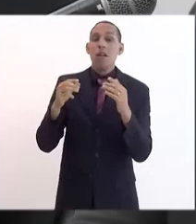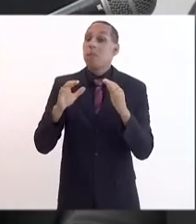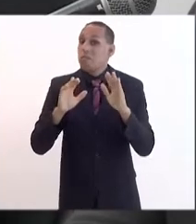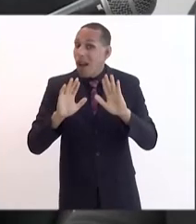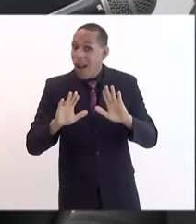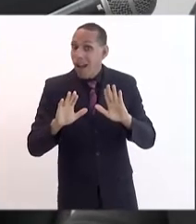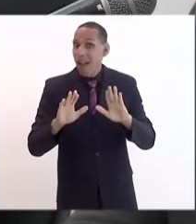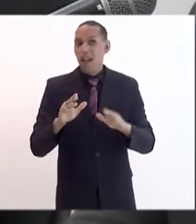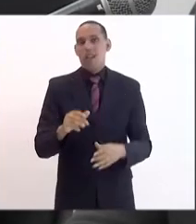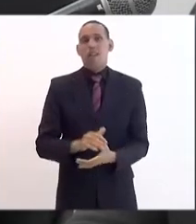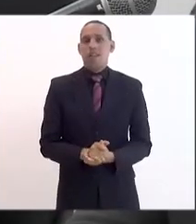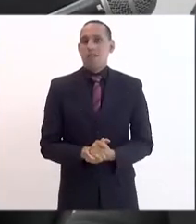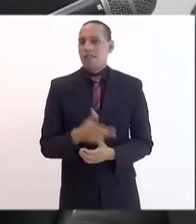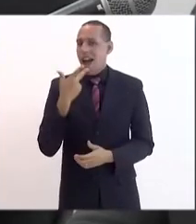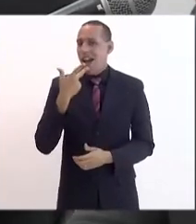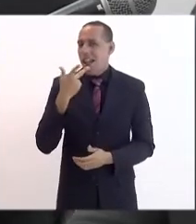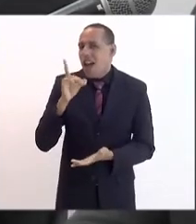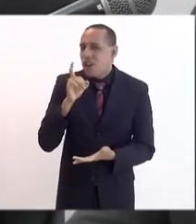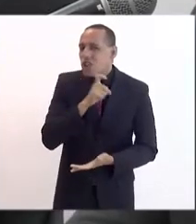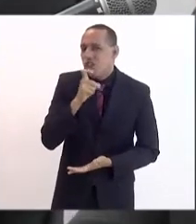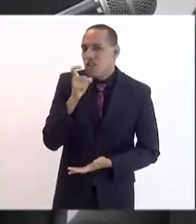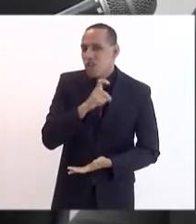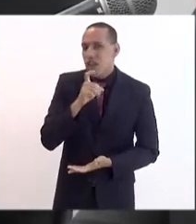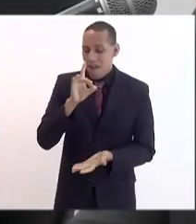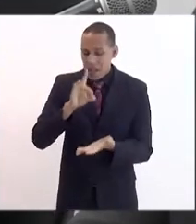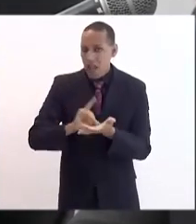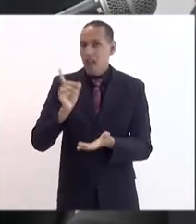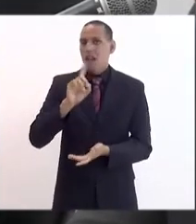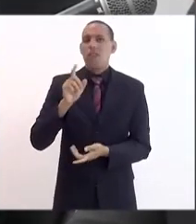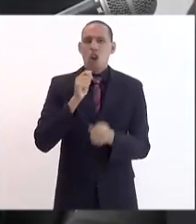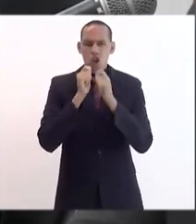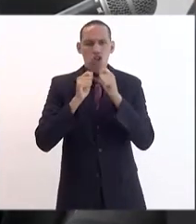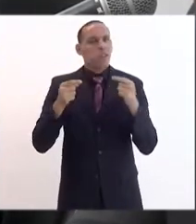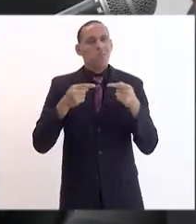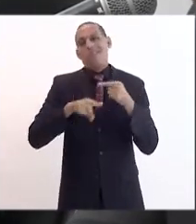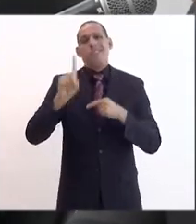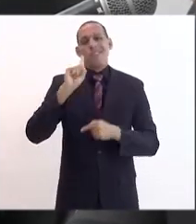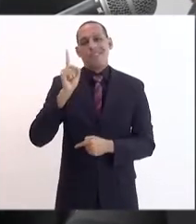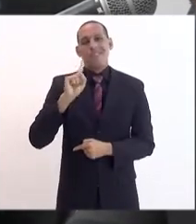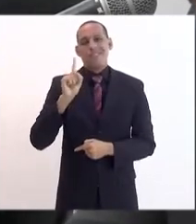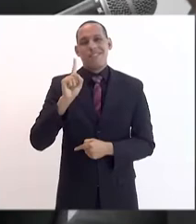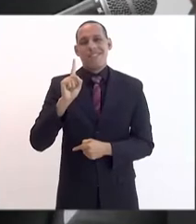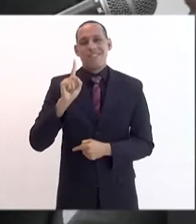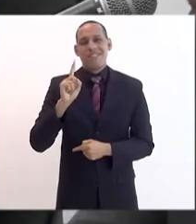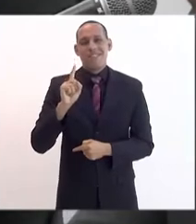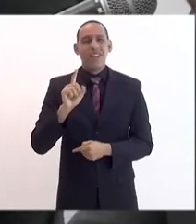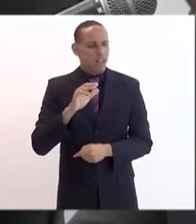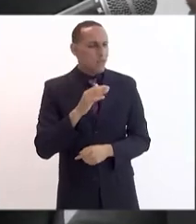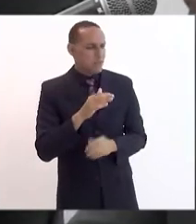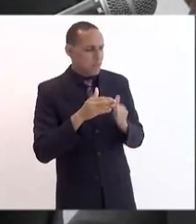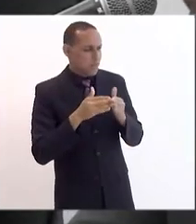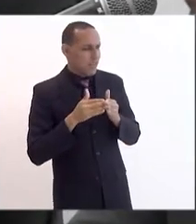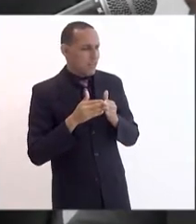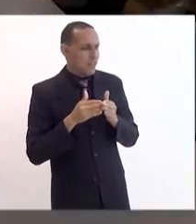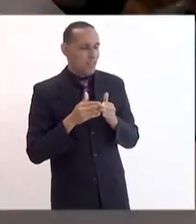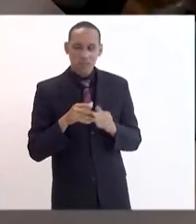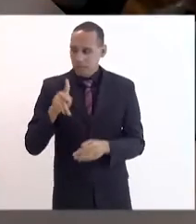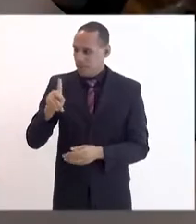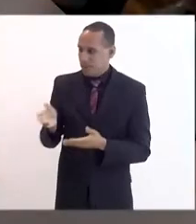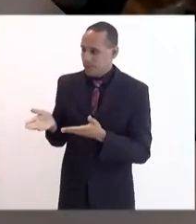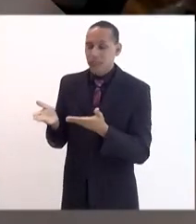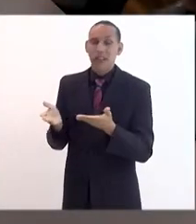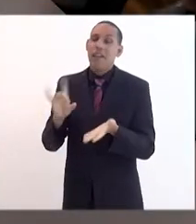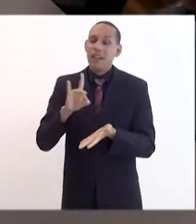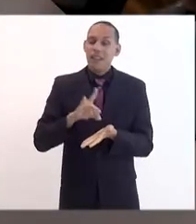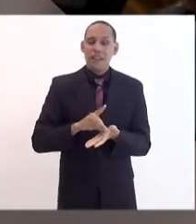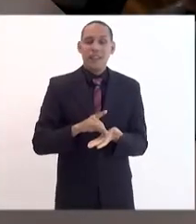não dizer a verdade não é jornalismo. Ela não disse a verdade. Me permite uma parte, deputado, presidente? Pô, claro. Na